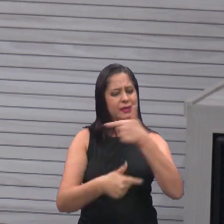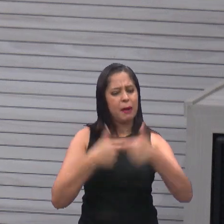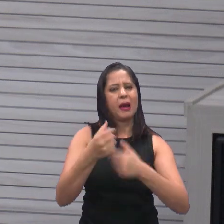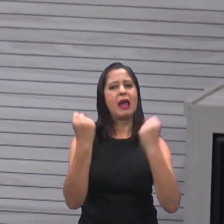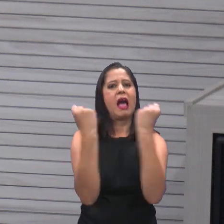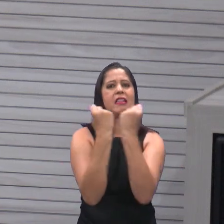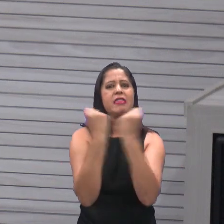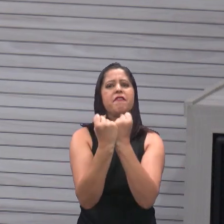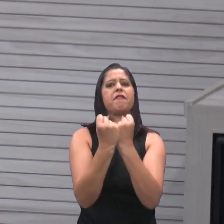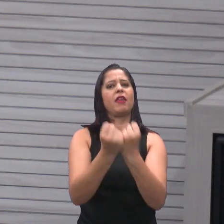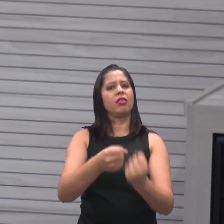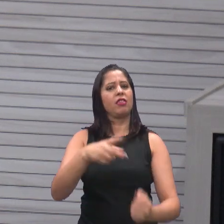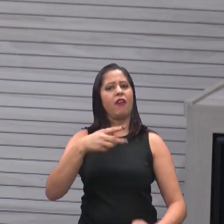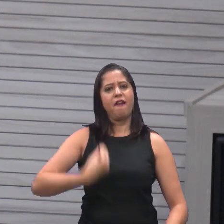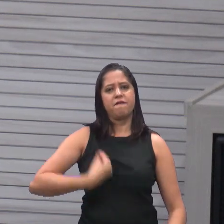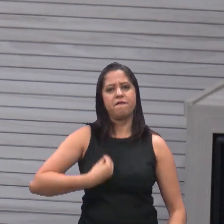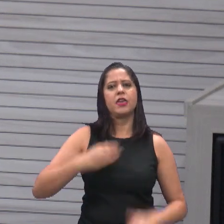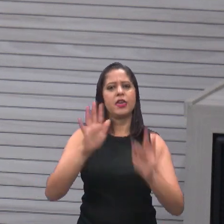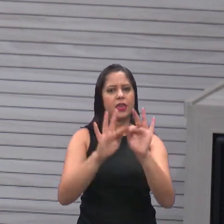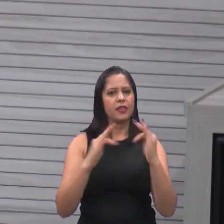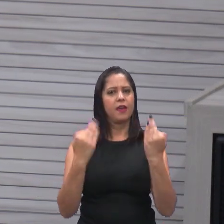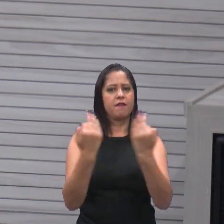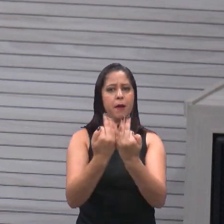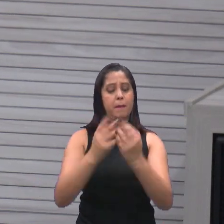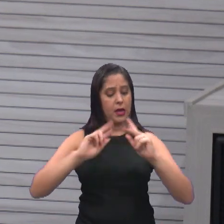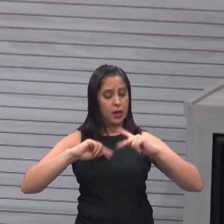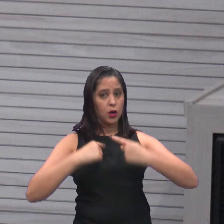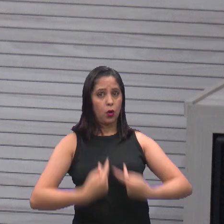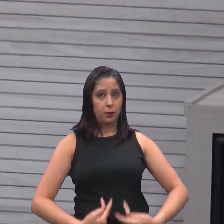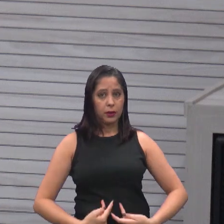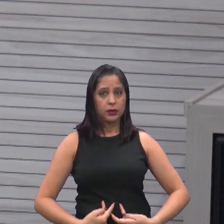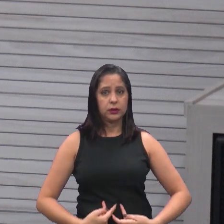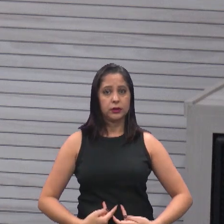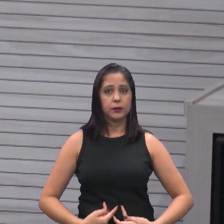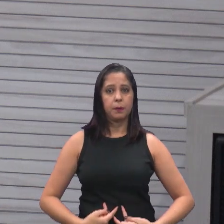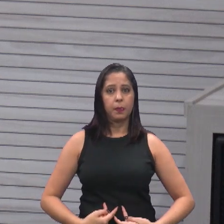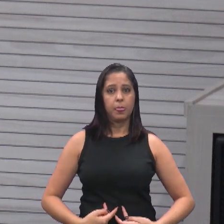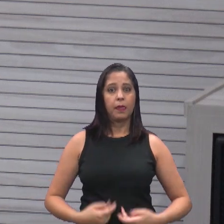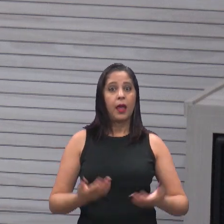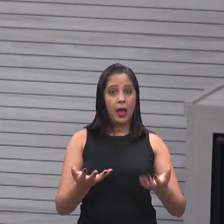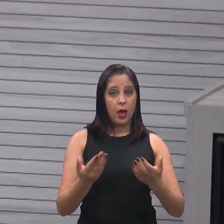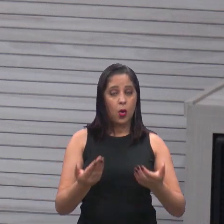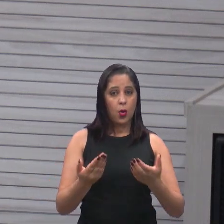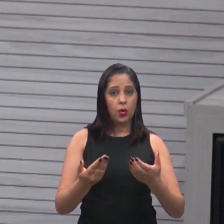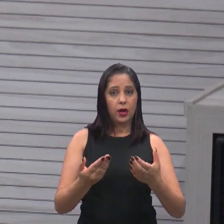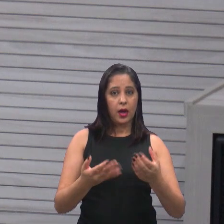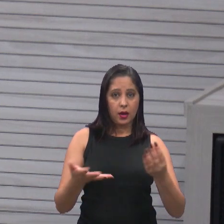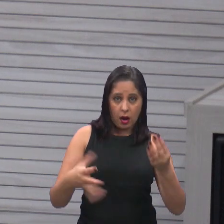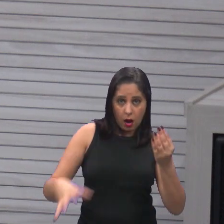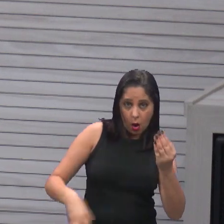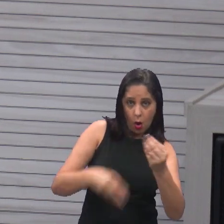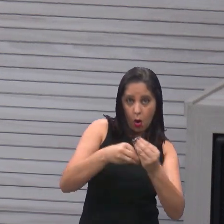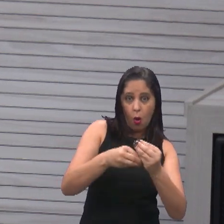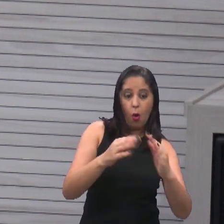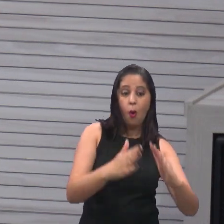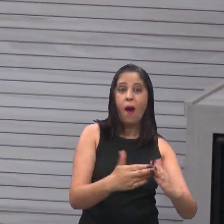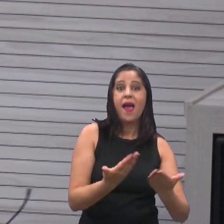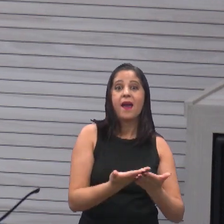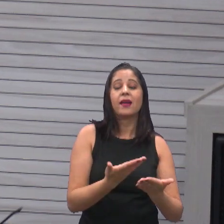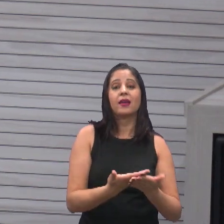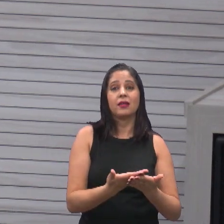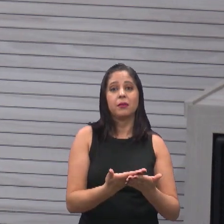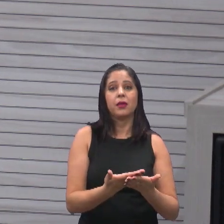pela família e pela dignidade humana. E queria propor requerimento para que seja aprovado, apreciado também, para que nós dessemos